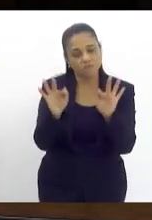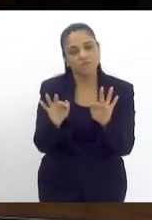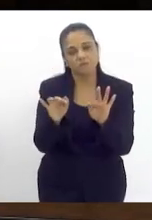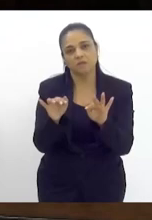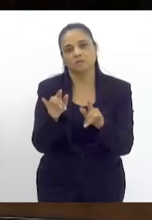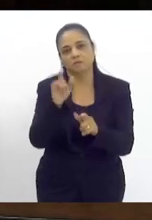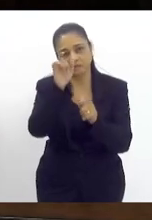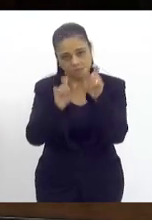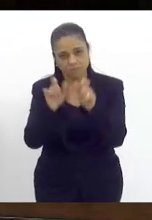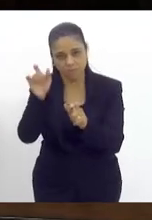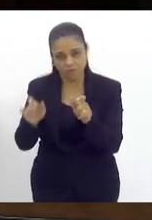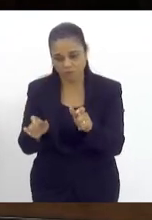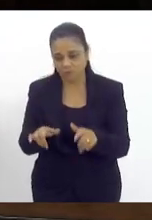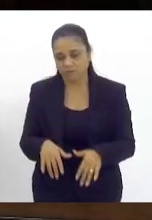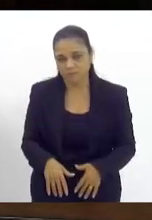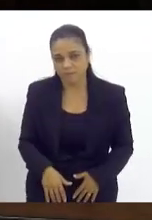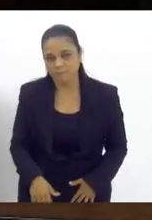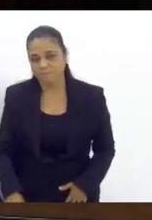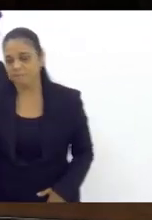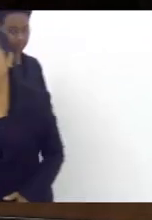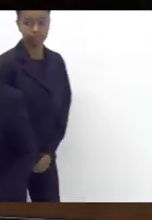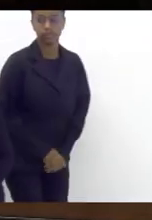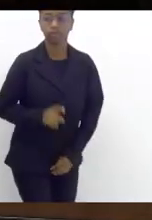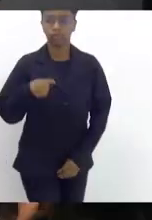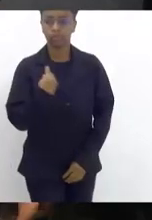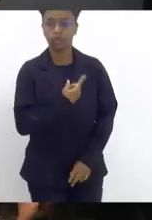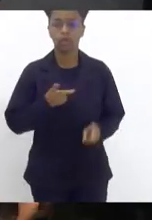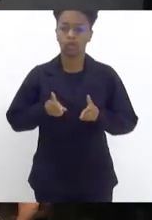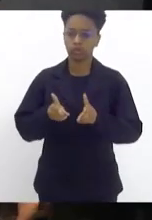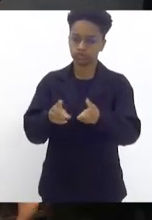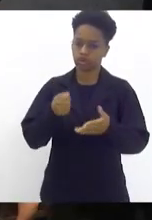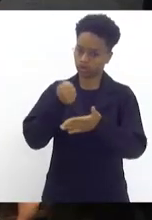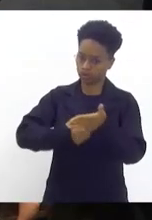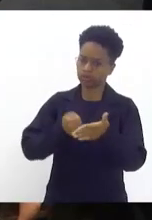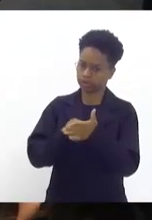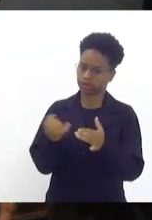Né? Então, vamos continuar aí lutando, que vale a pena.